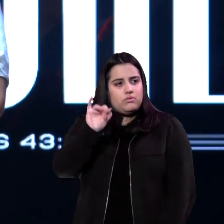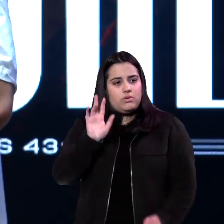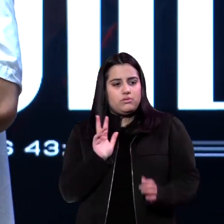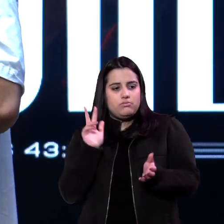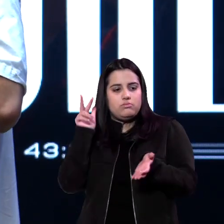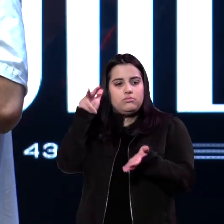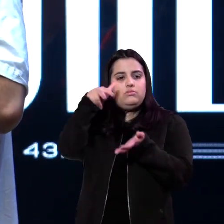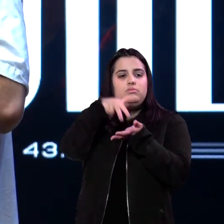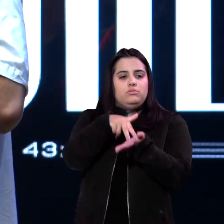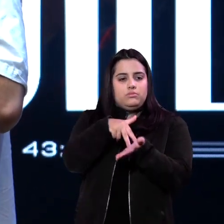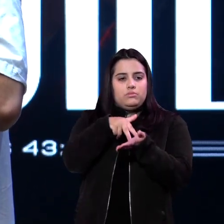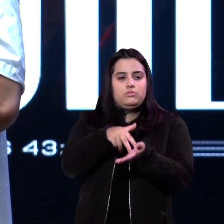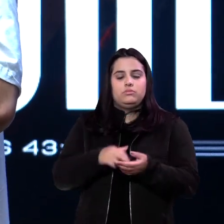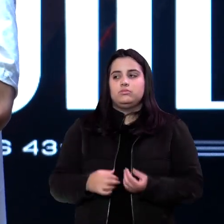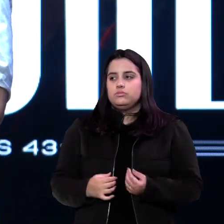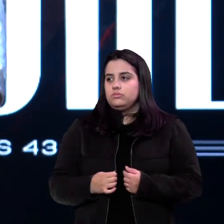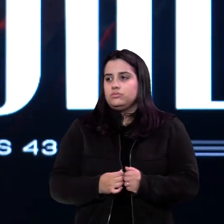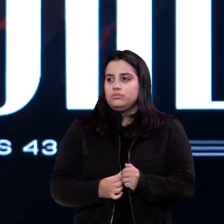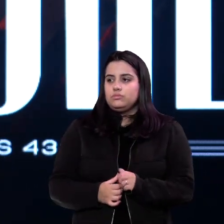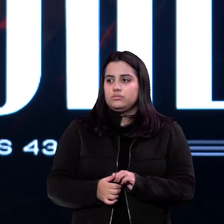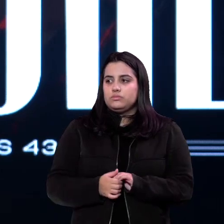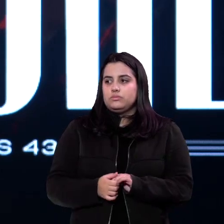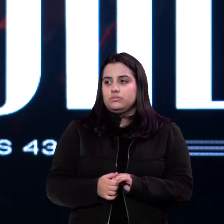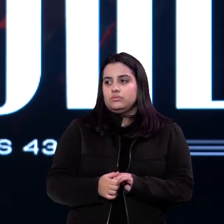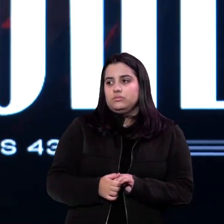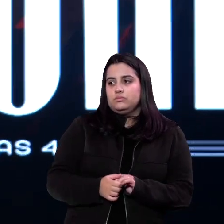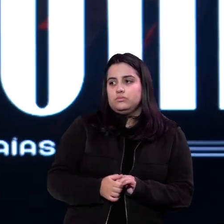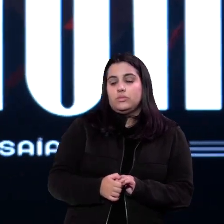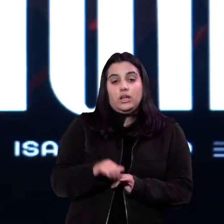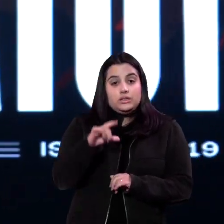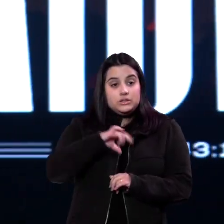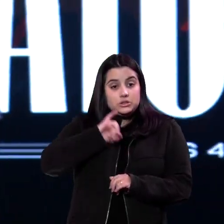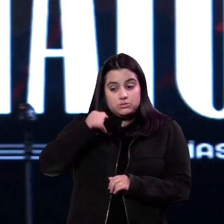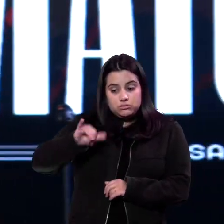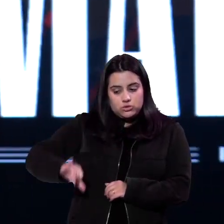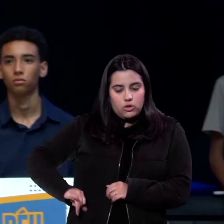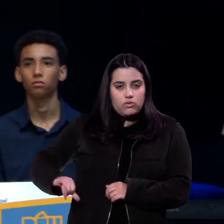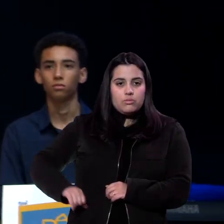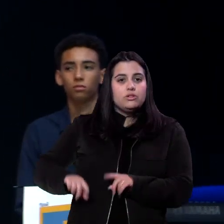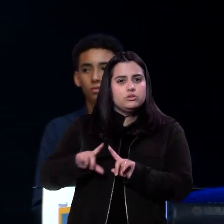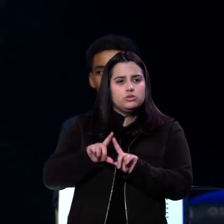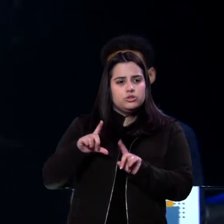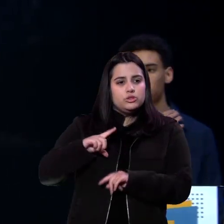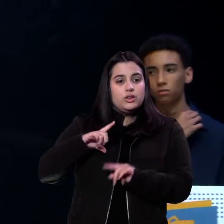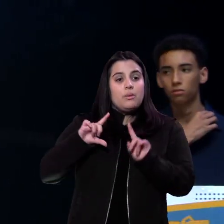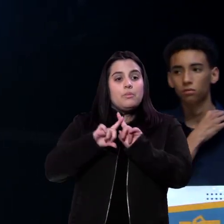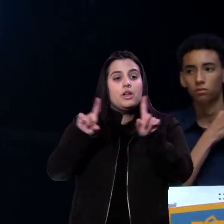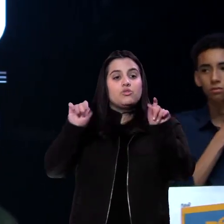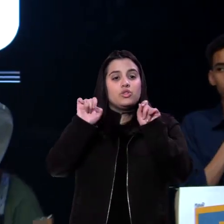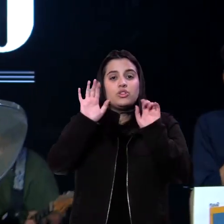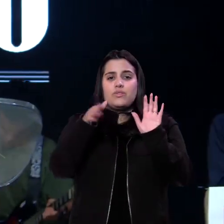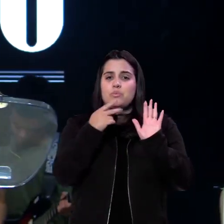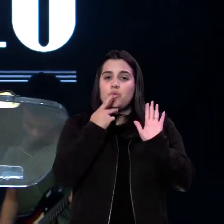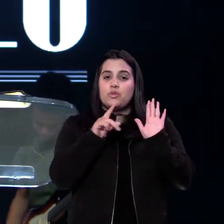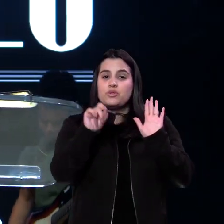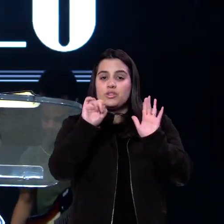terra. No meio do sofrimento dele, ele estava profetizando a ressurreição de Jesus sem